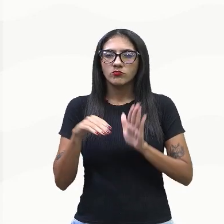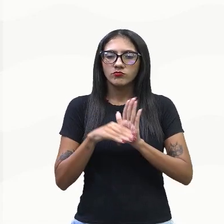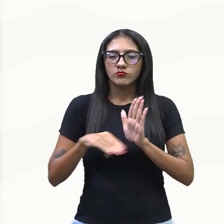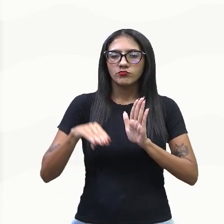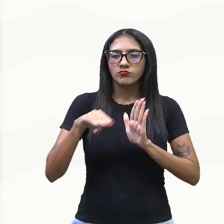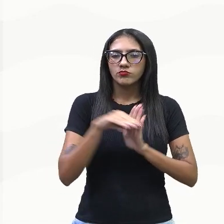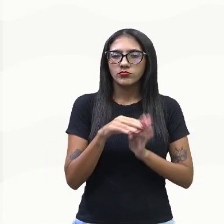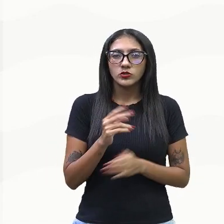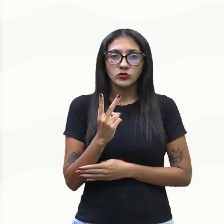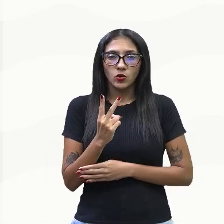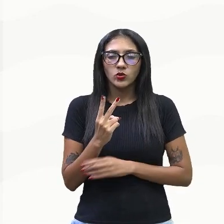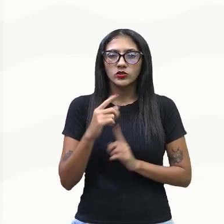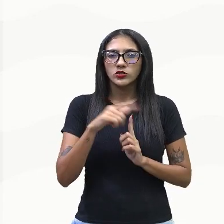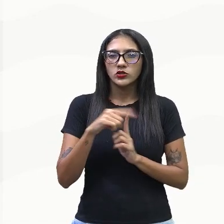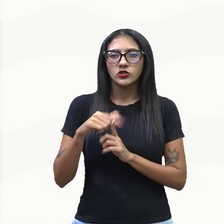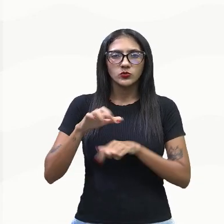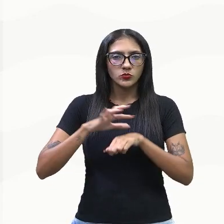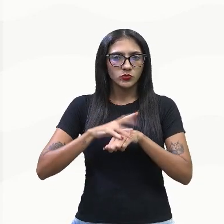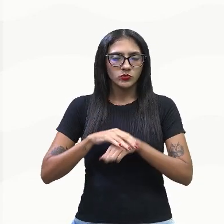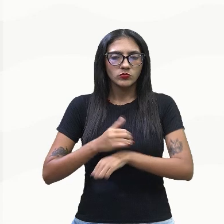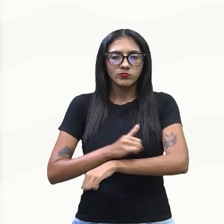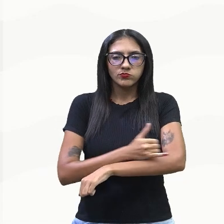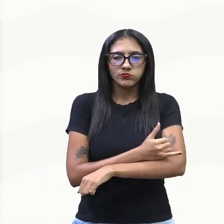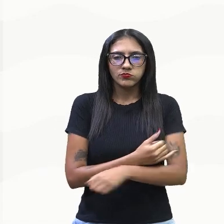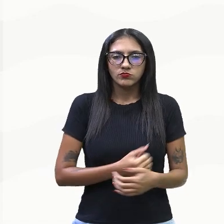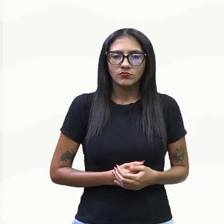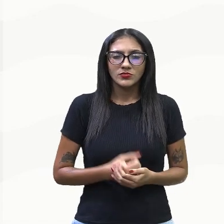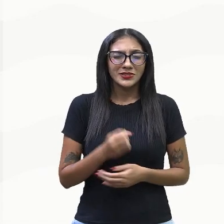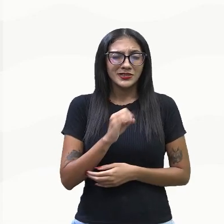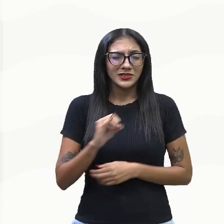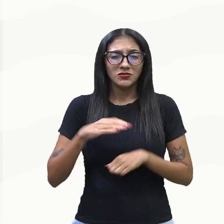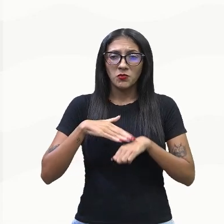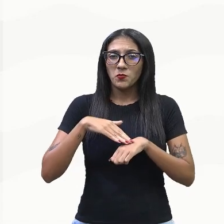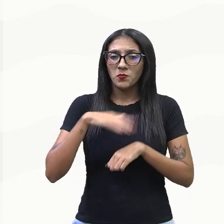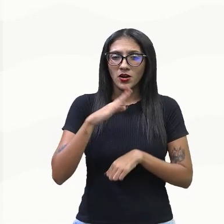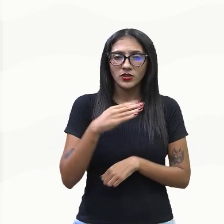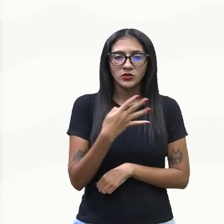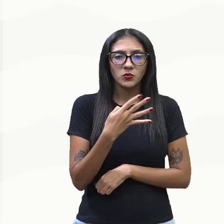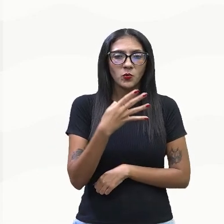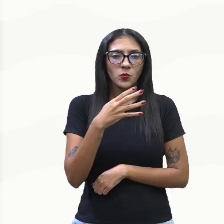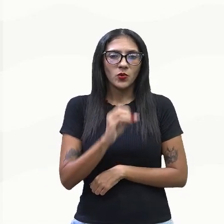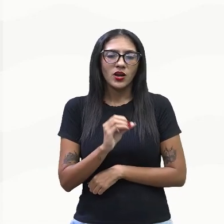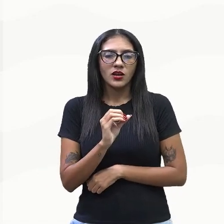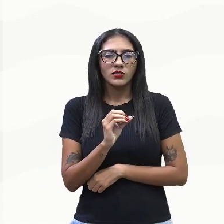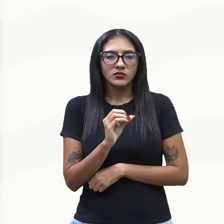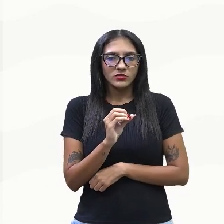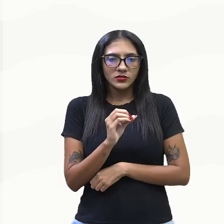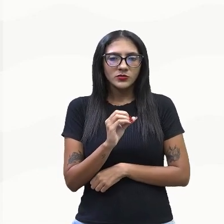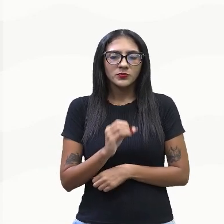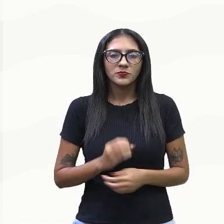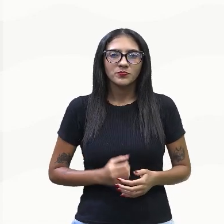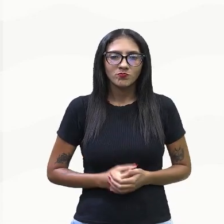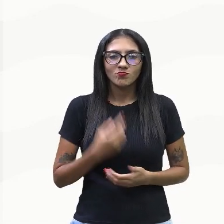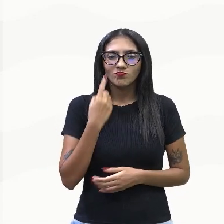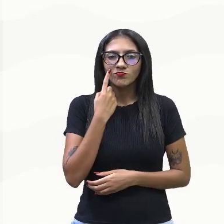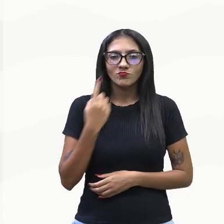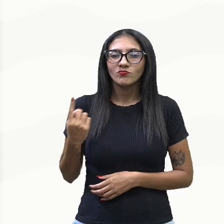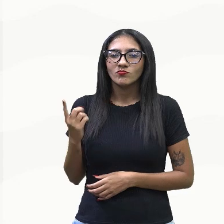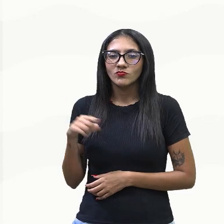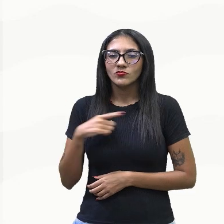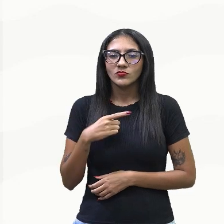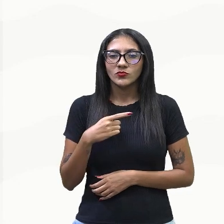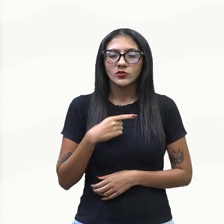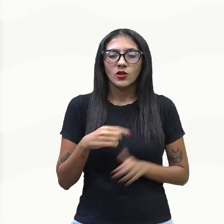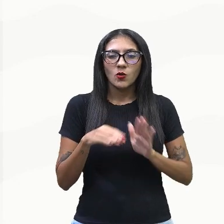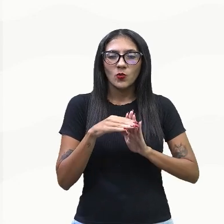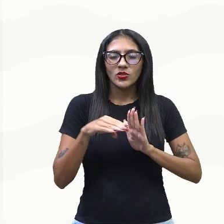2, e por fim, se ele for acima de 40, olha aí a preocupação, obesidade grau